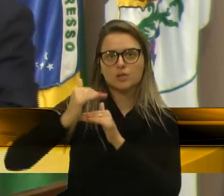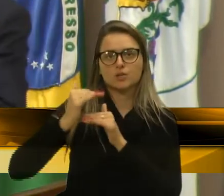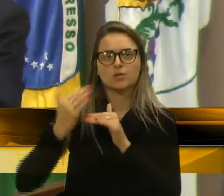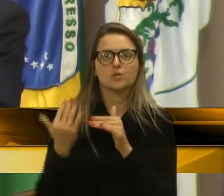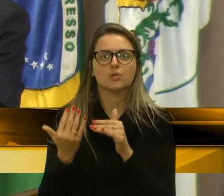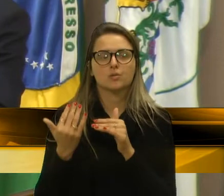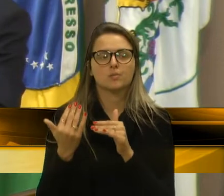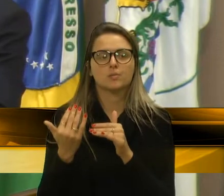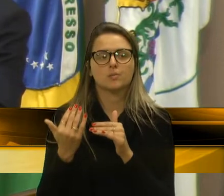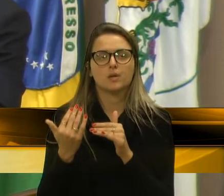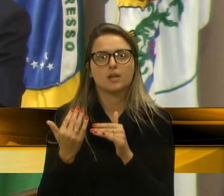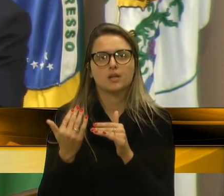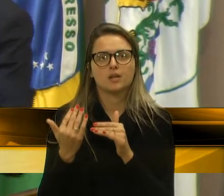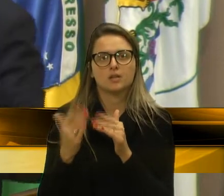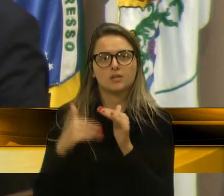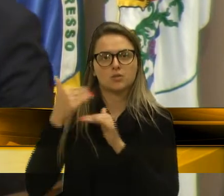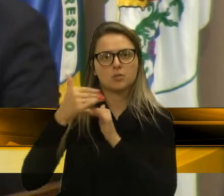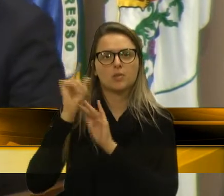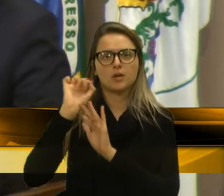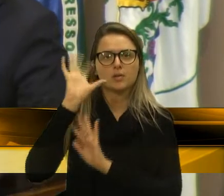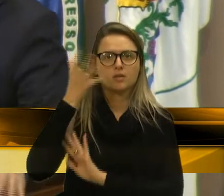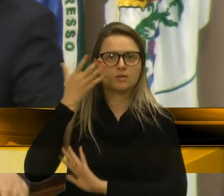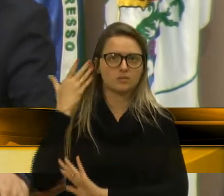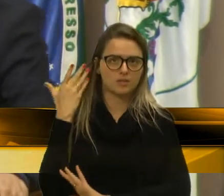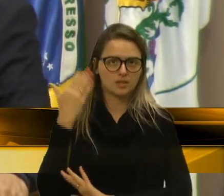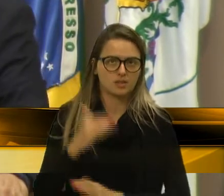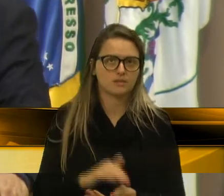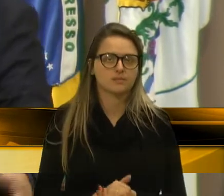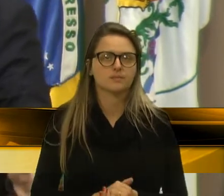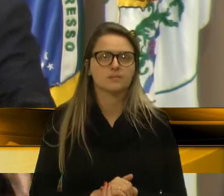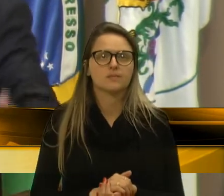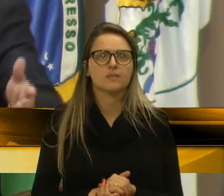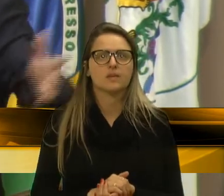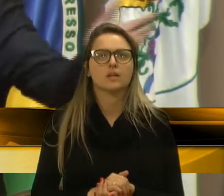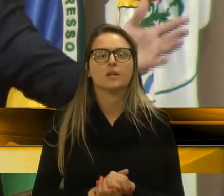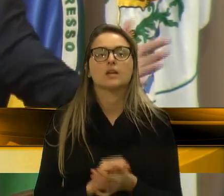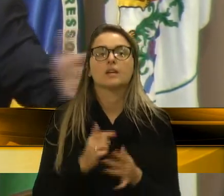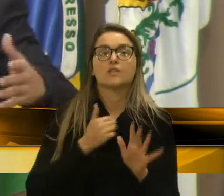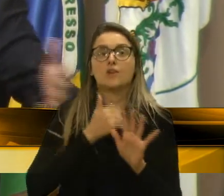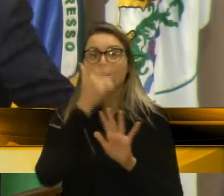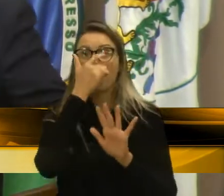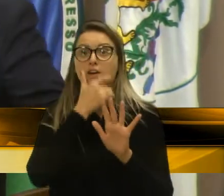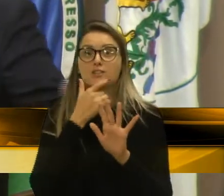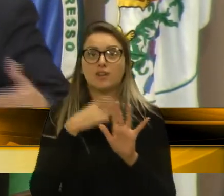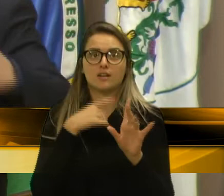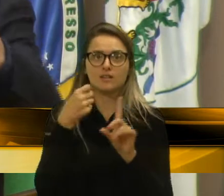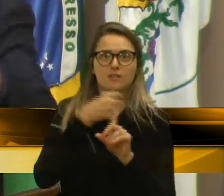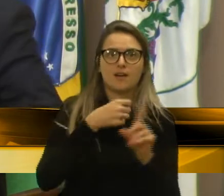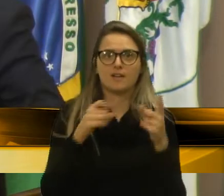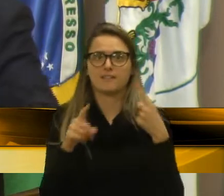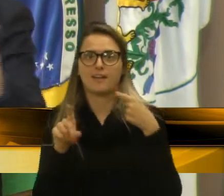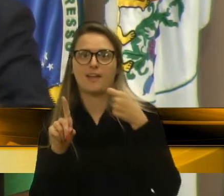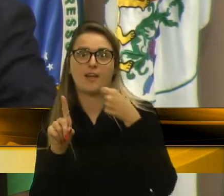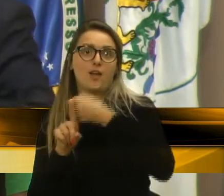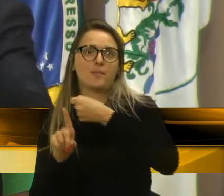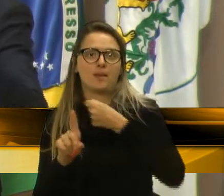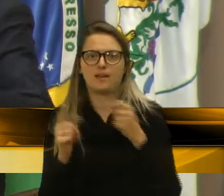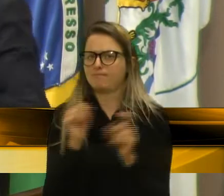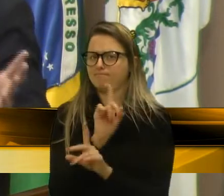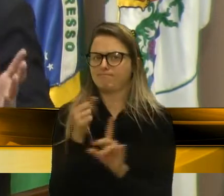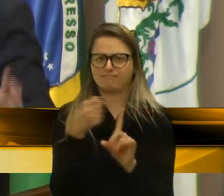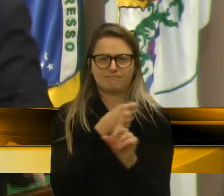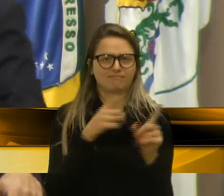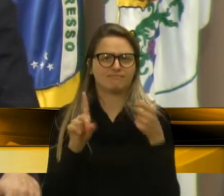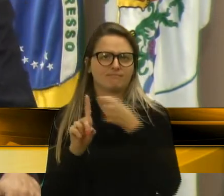as questões do passado. Porque senão daqui a pouco vão achar que teve uma briga aqui, uma troca de soco, e